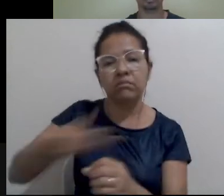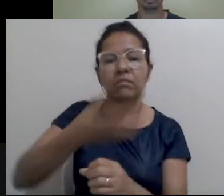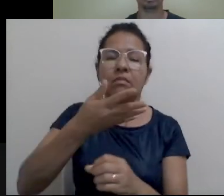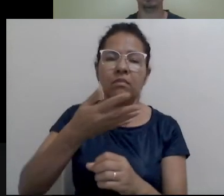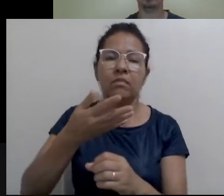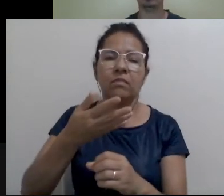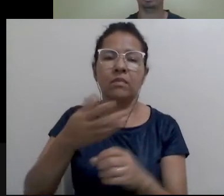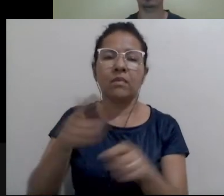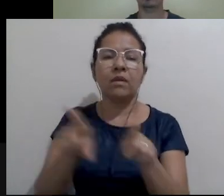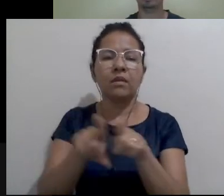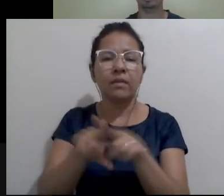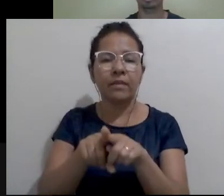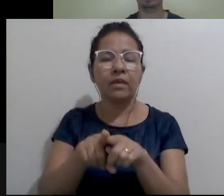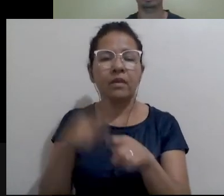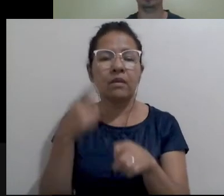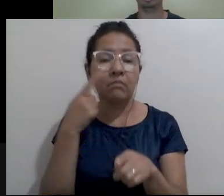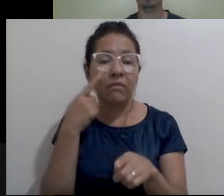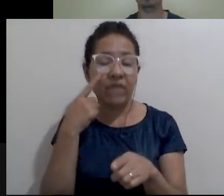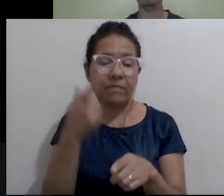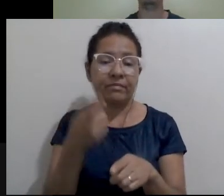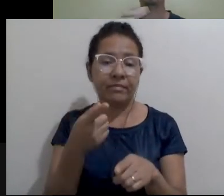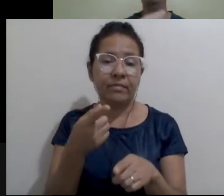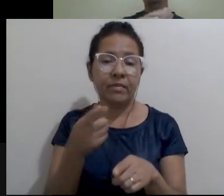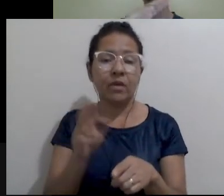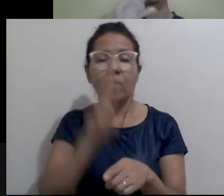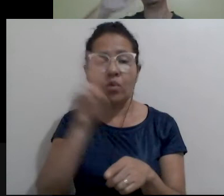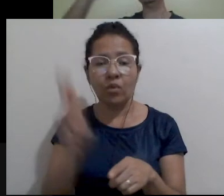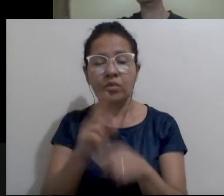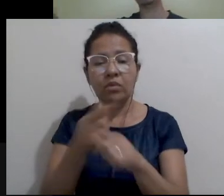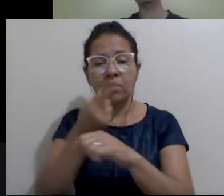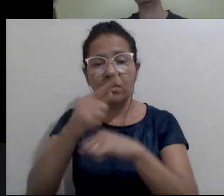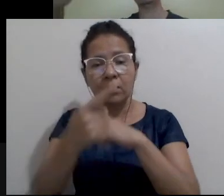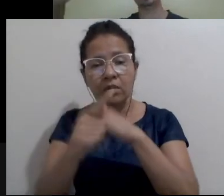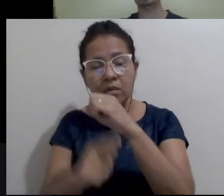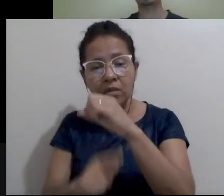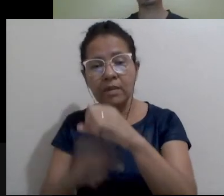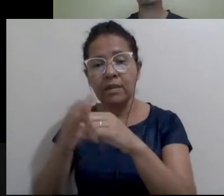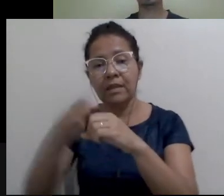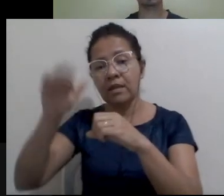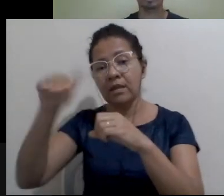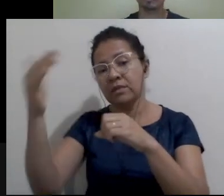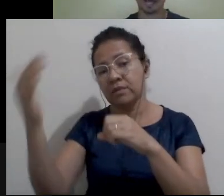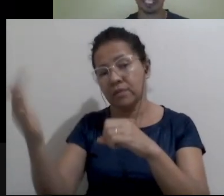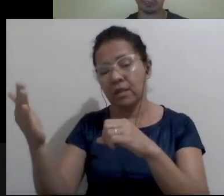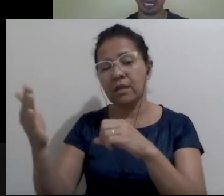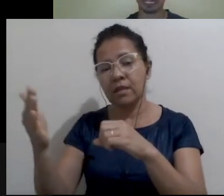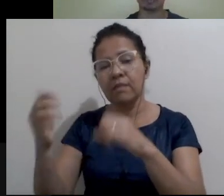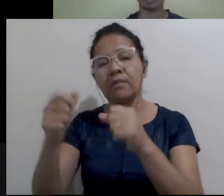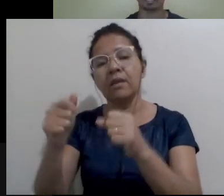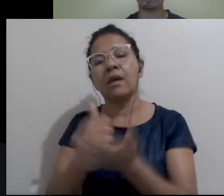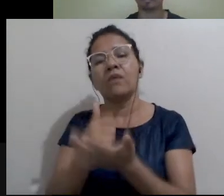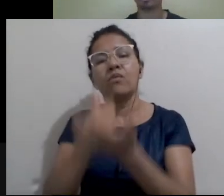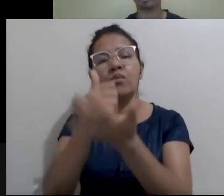seja, aqui, ó, até LV, a gente utilizou orbitais mais externos ainda para ajudar